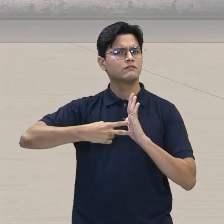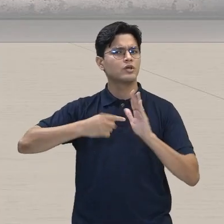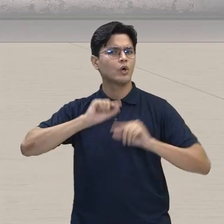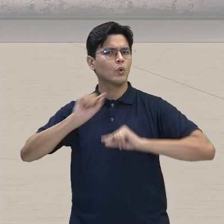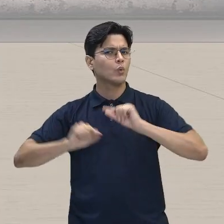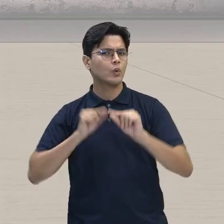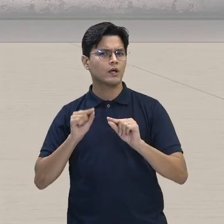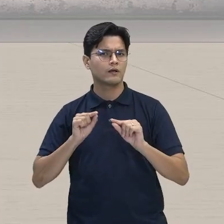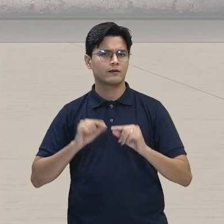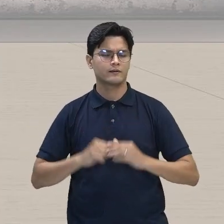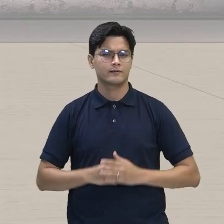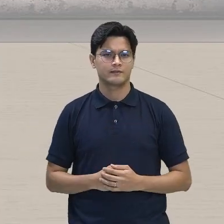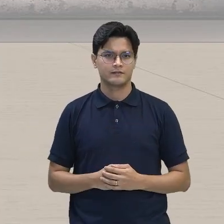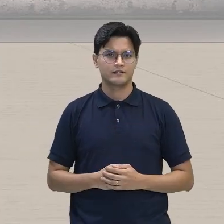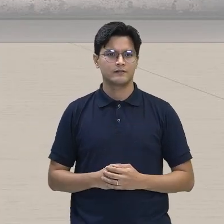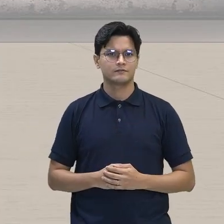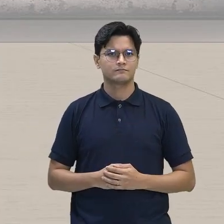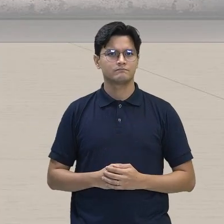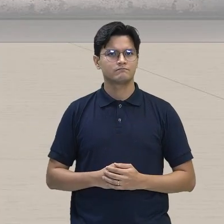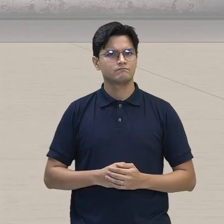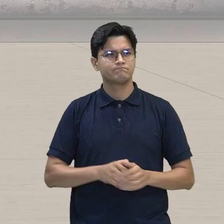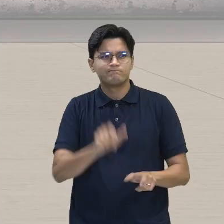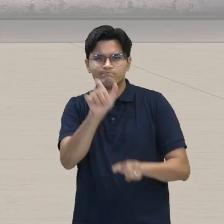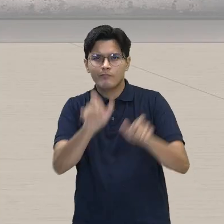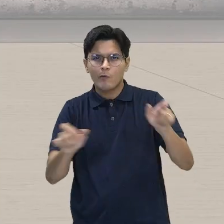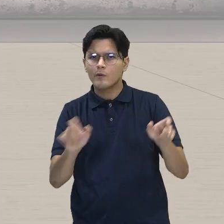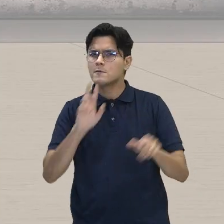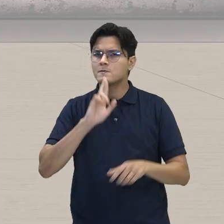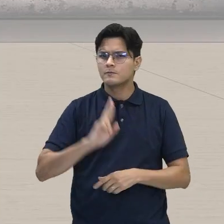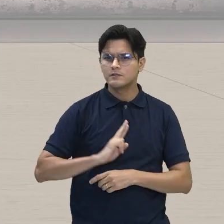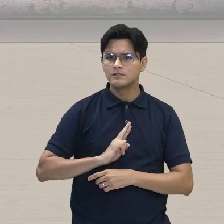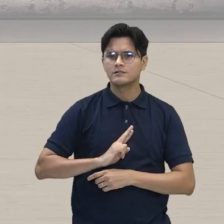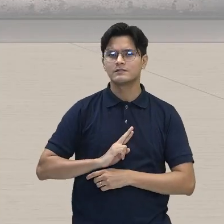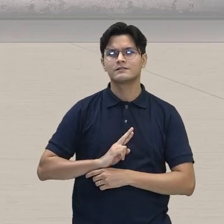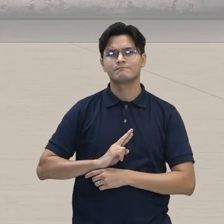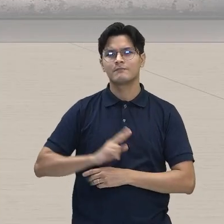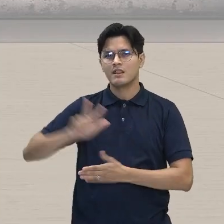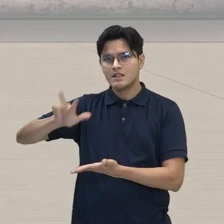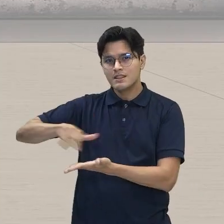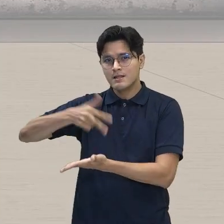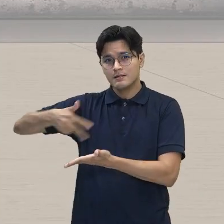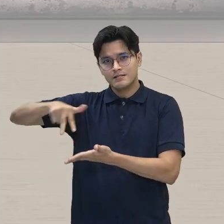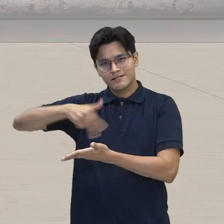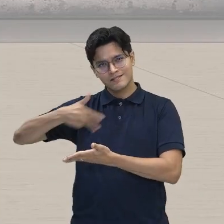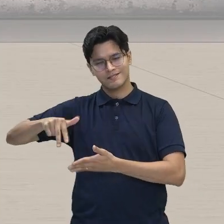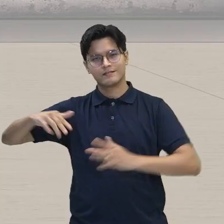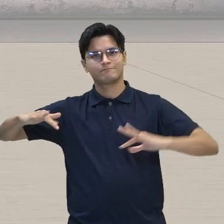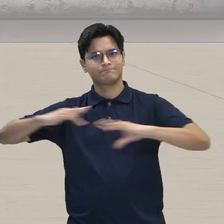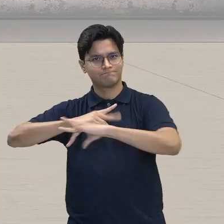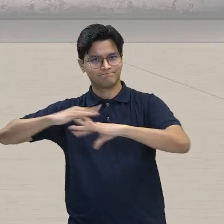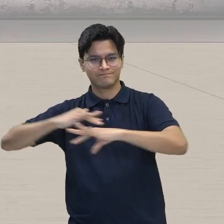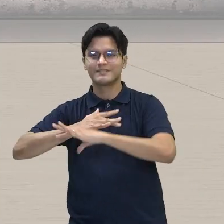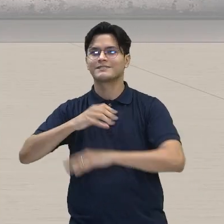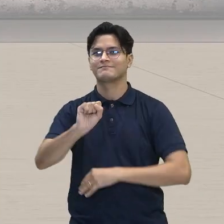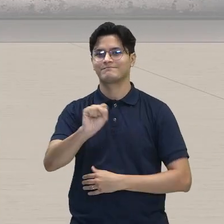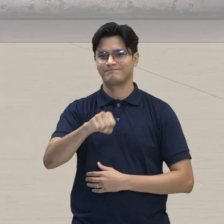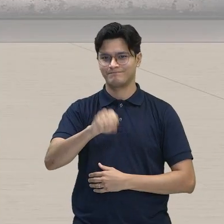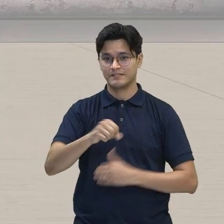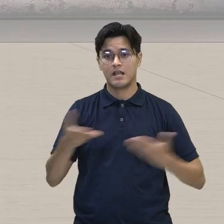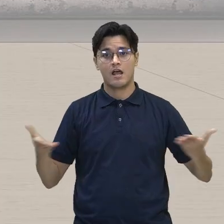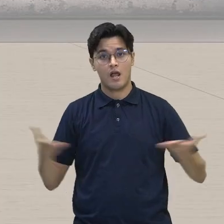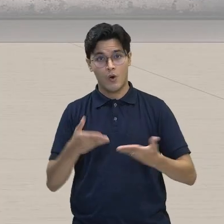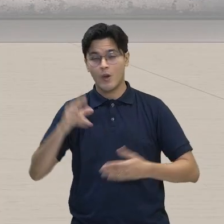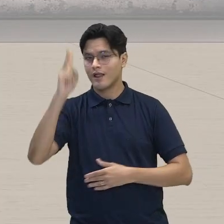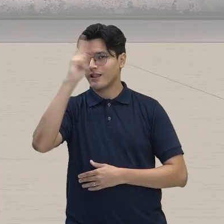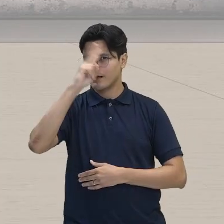esse espaço? Alguém falou danças urbanas? É isso mesmo. Agora nós vamos relembrar